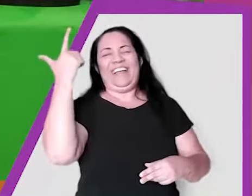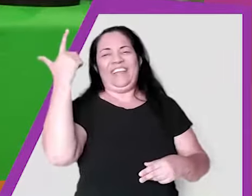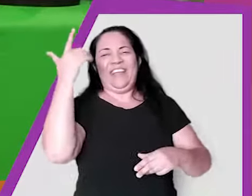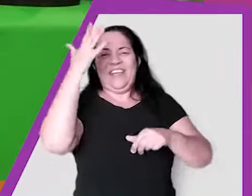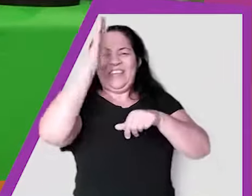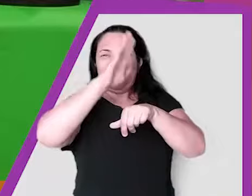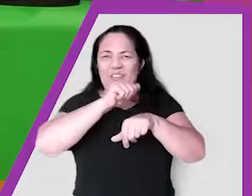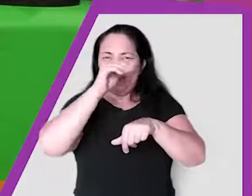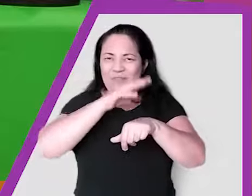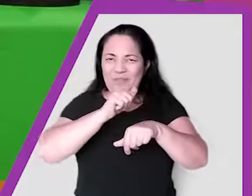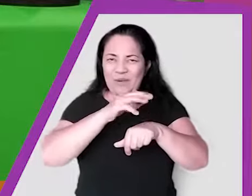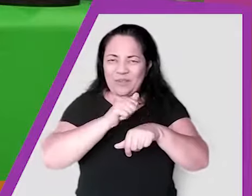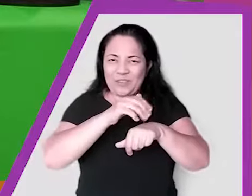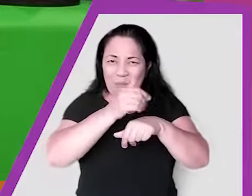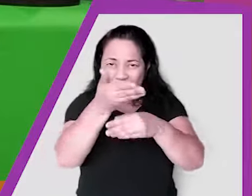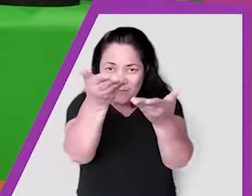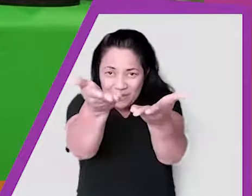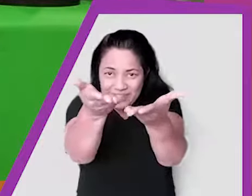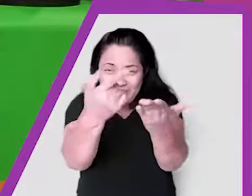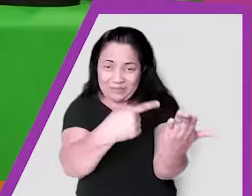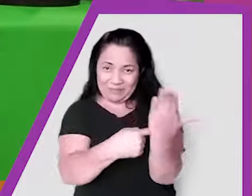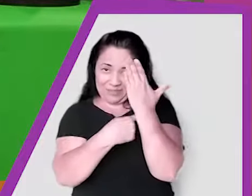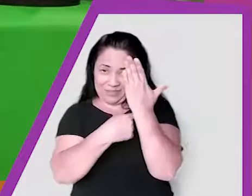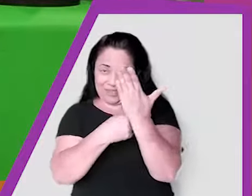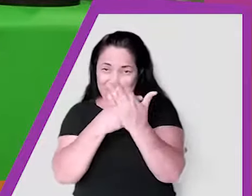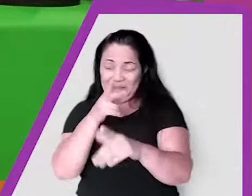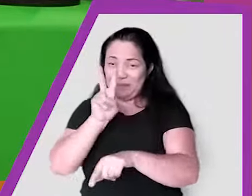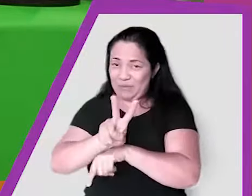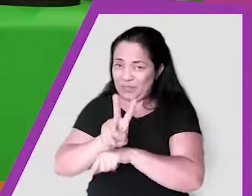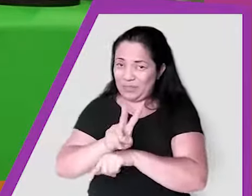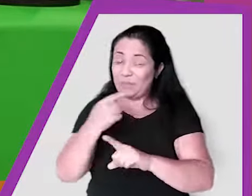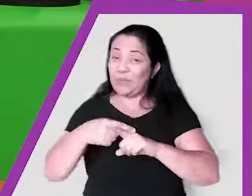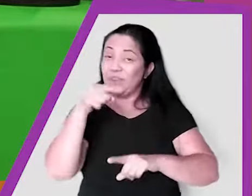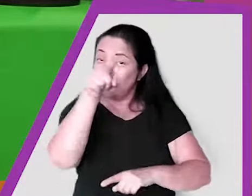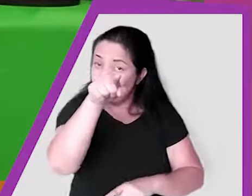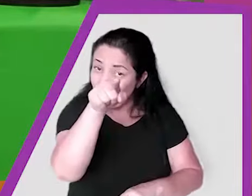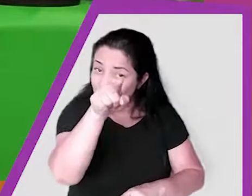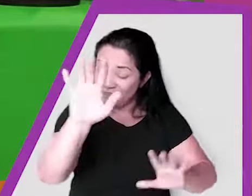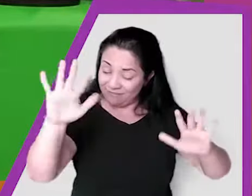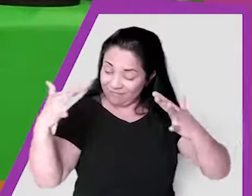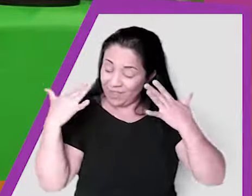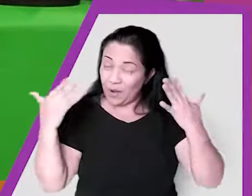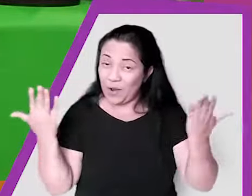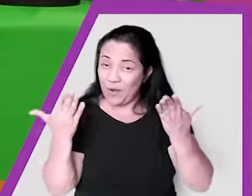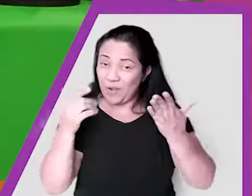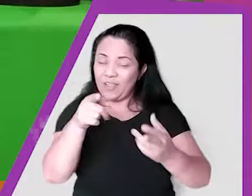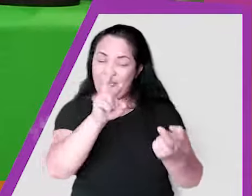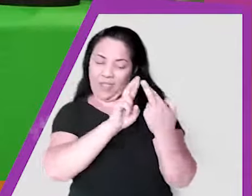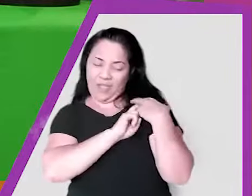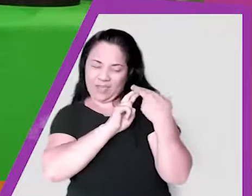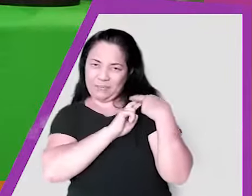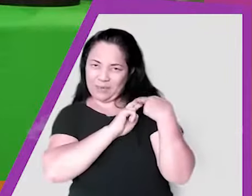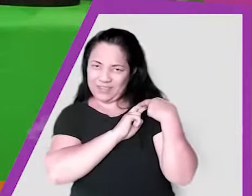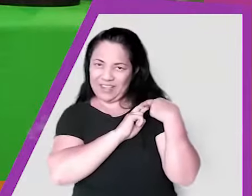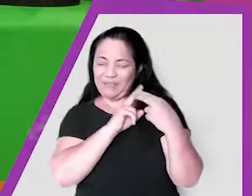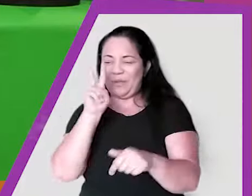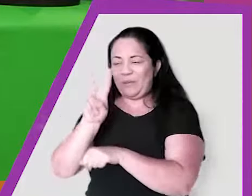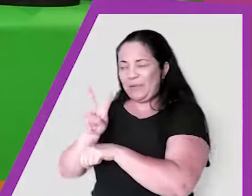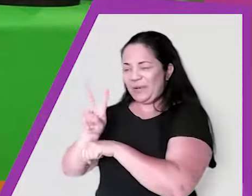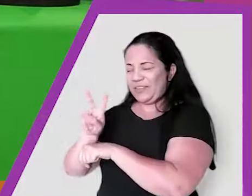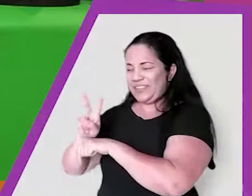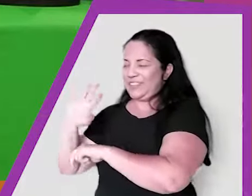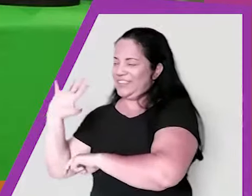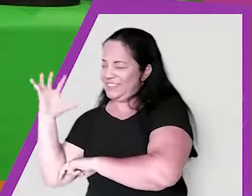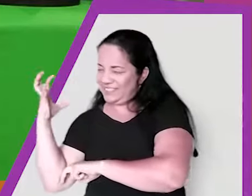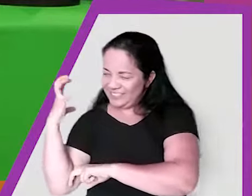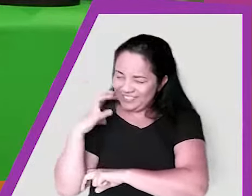seu lugar no mundo. E para isso, é claro que nós contamos com todos vocês. Afinal de contas, são vocês que